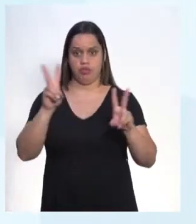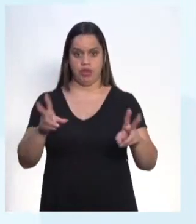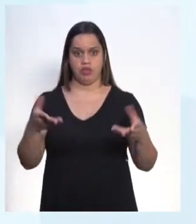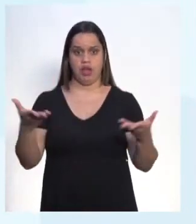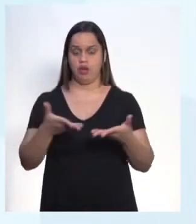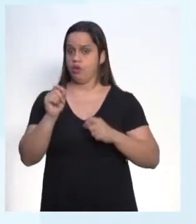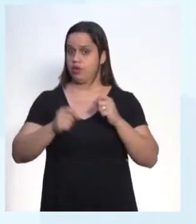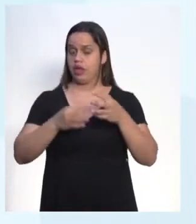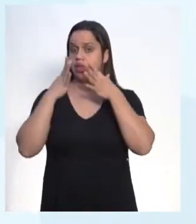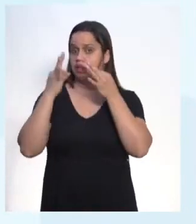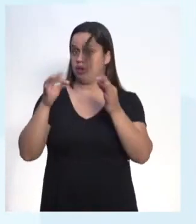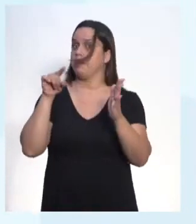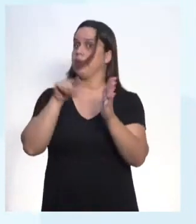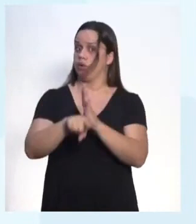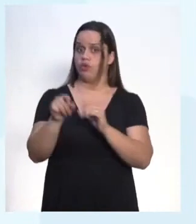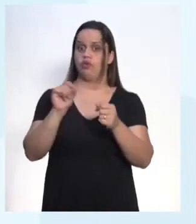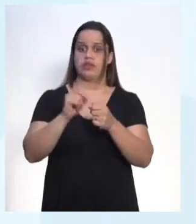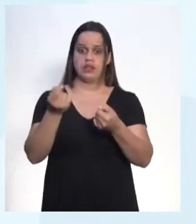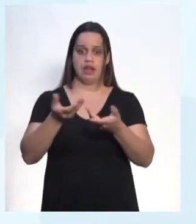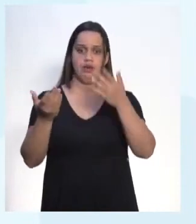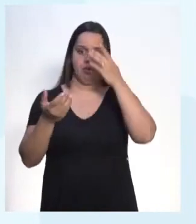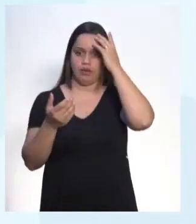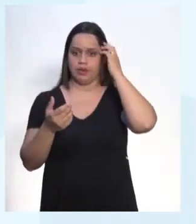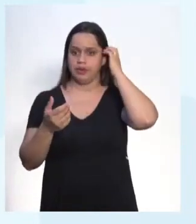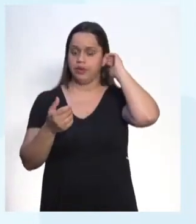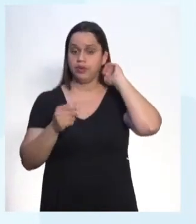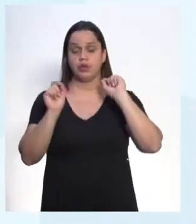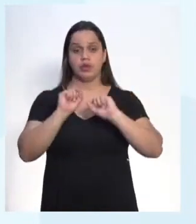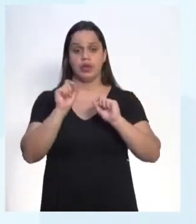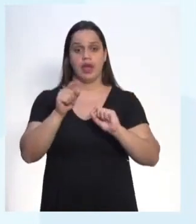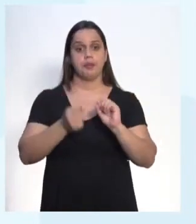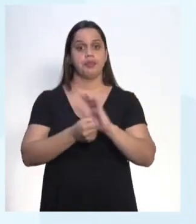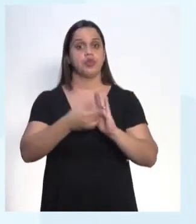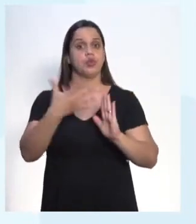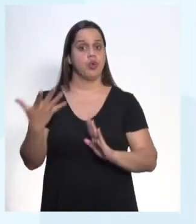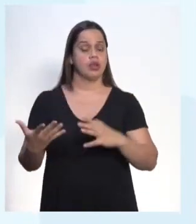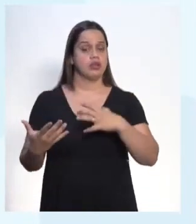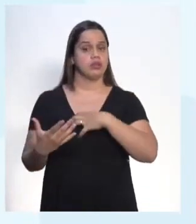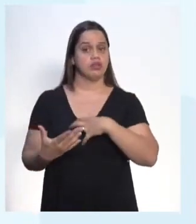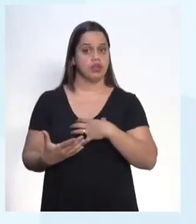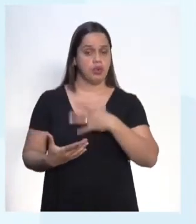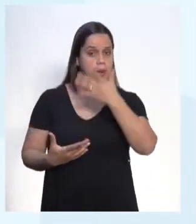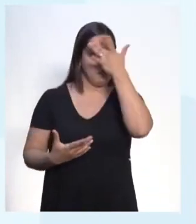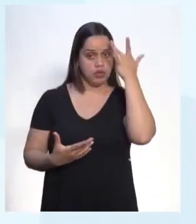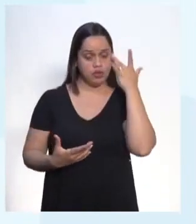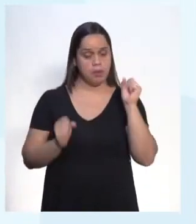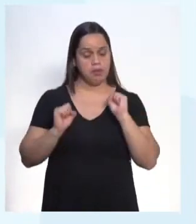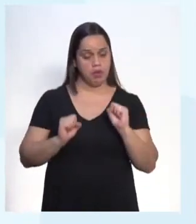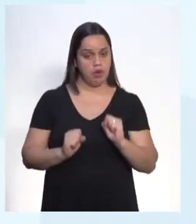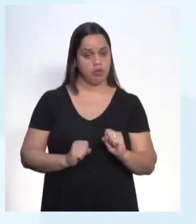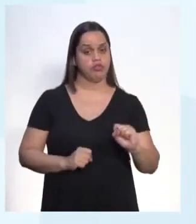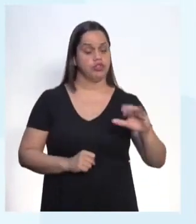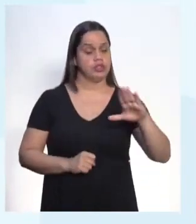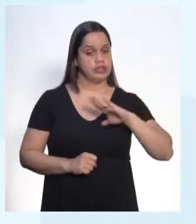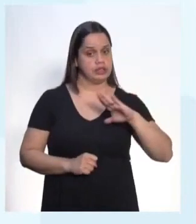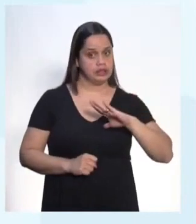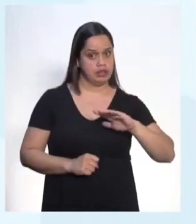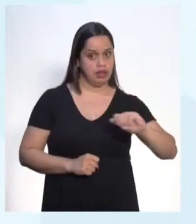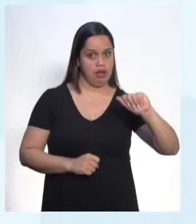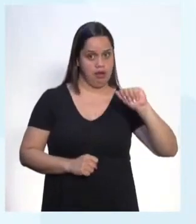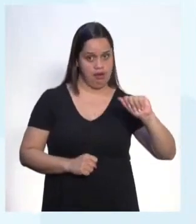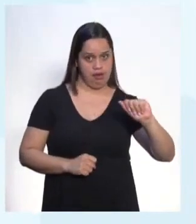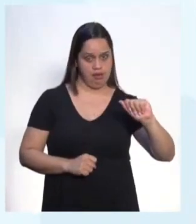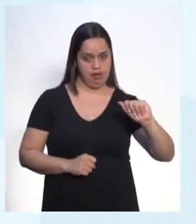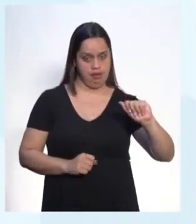Agora, presta atenção na pergunta. De quantas maneiras uma pessoa pode sair da cidade